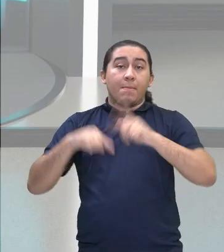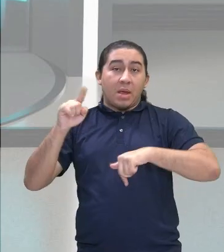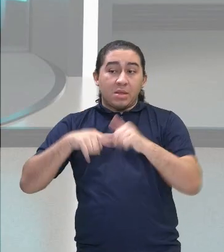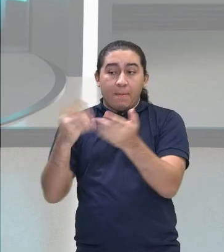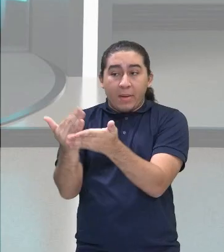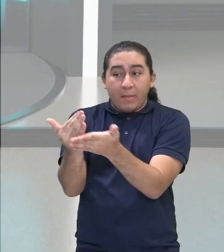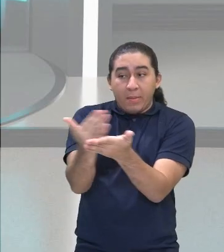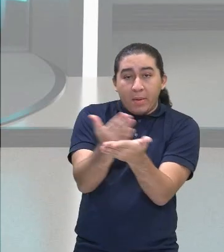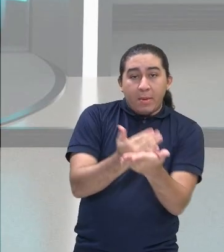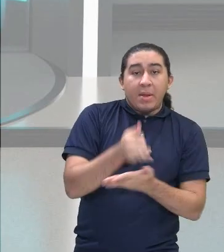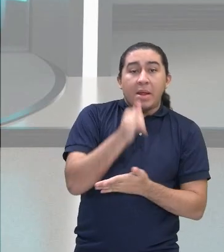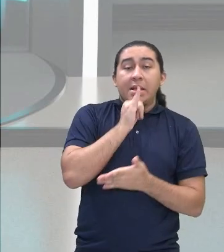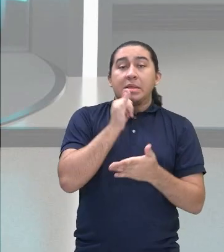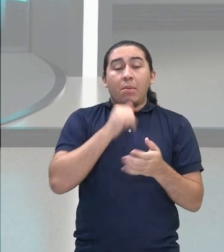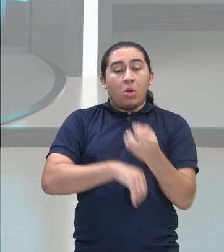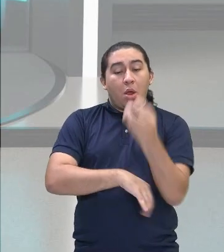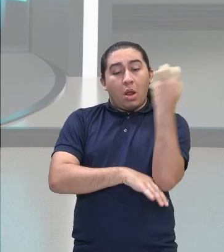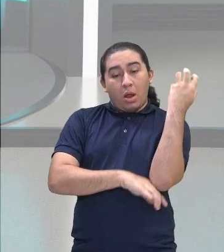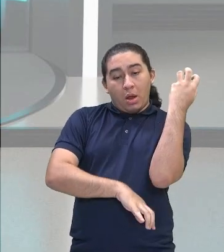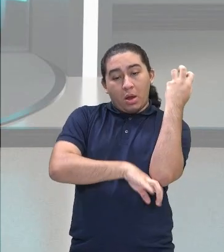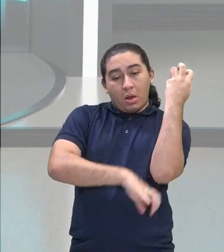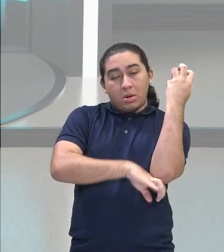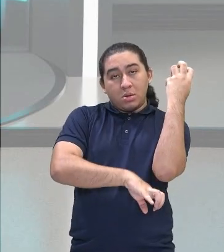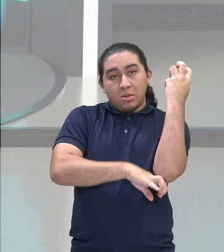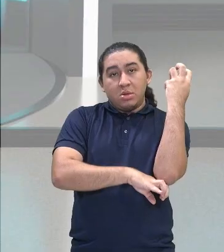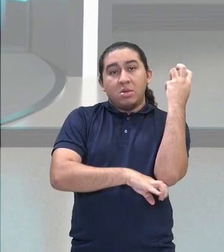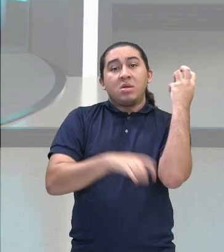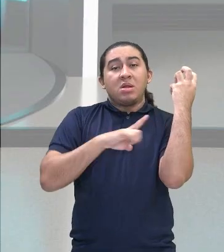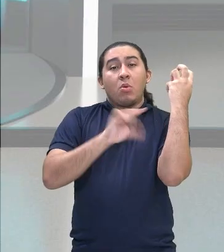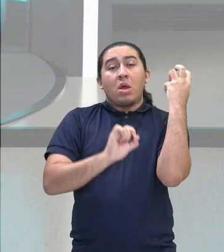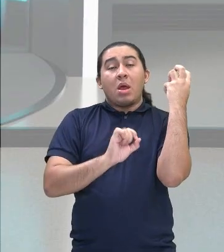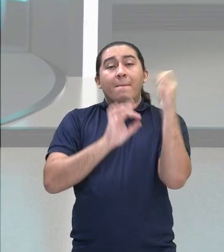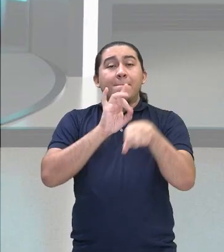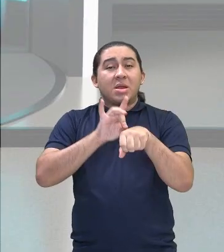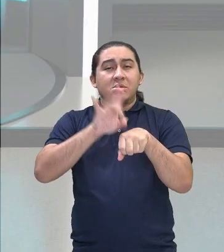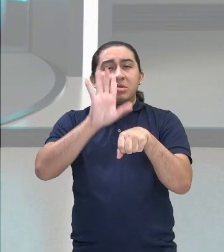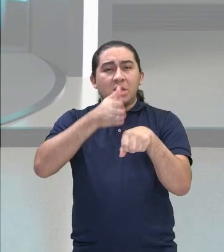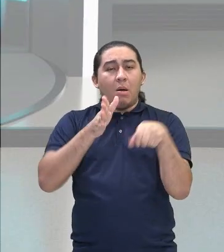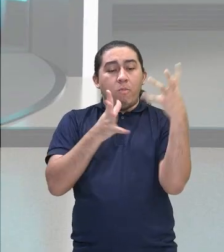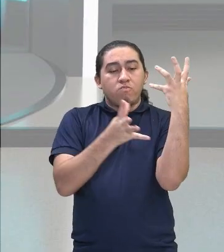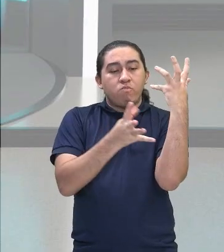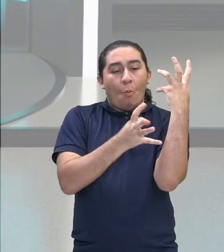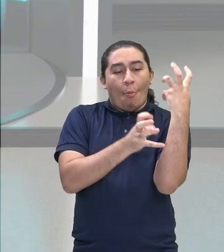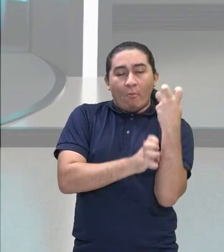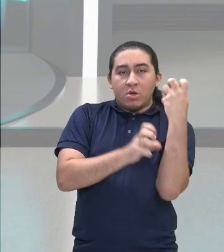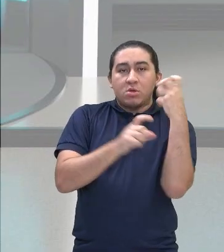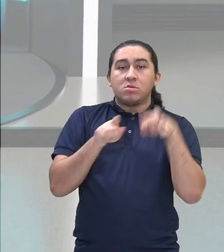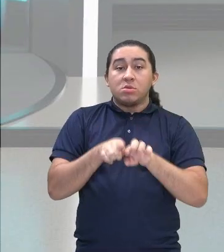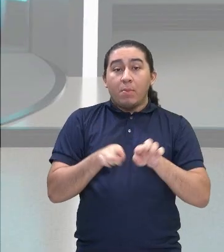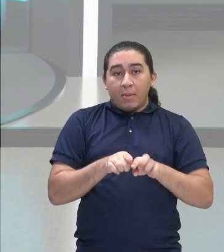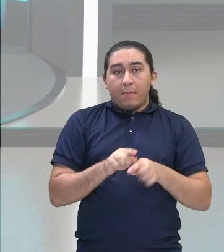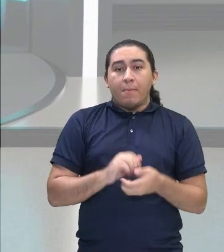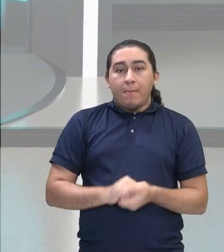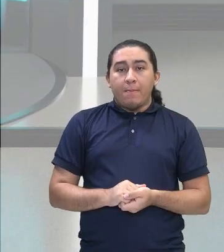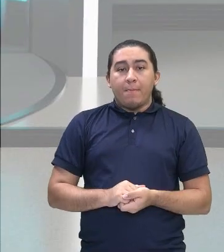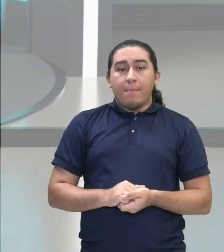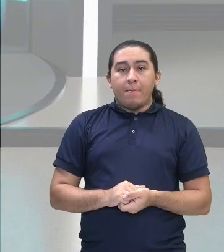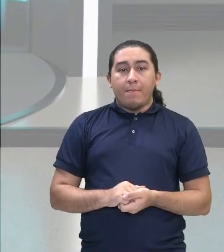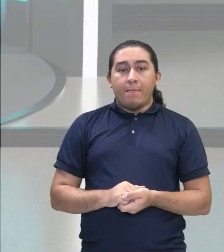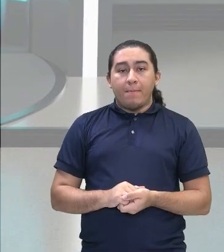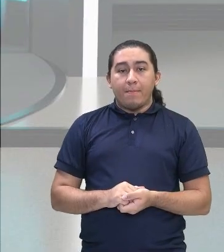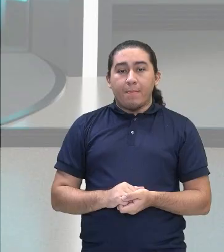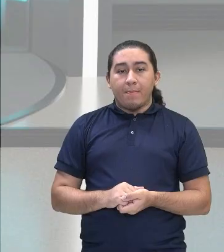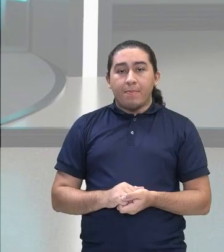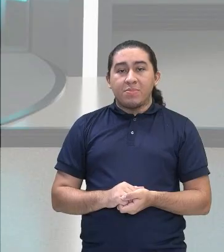como raízes e troncos calcinados, ou seja, queimados. E na década de 1970, ele